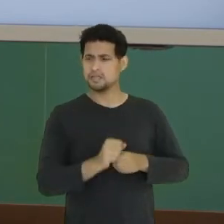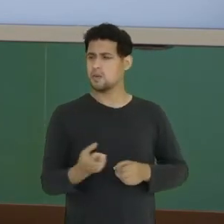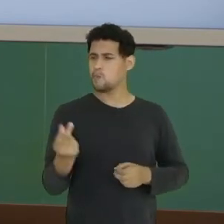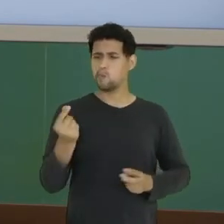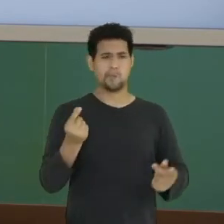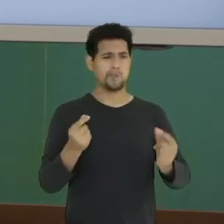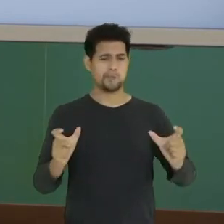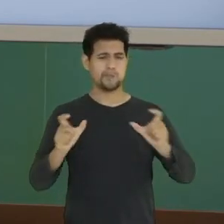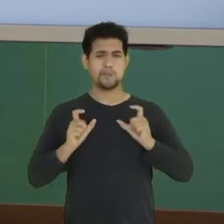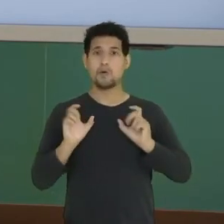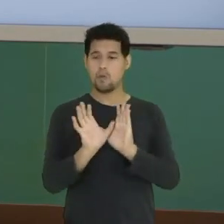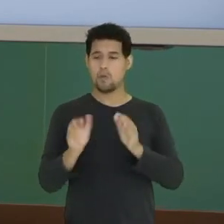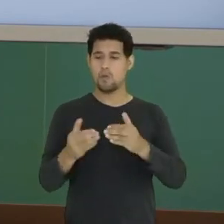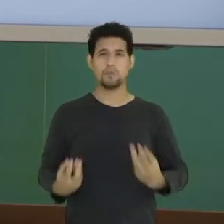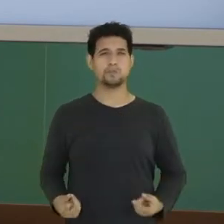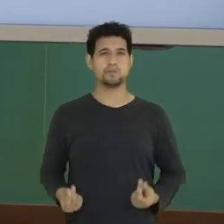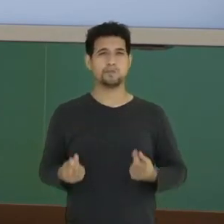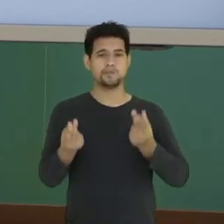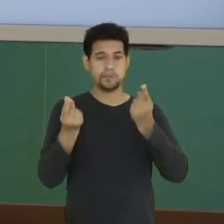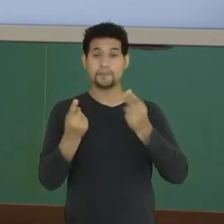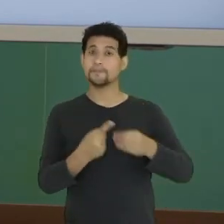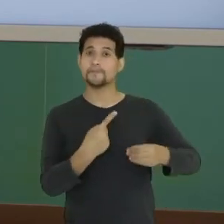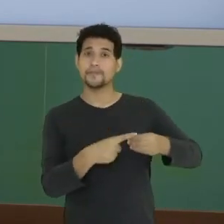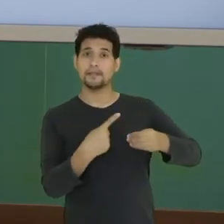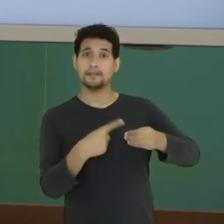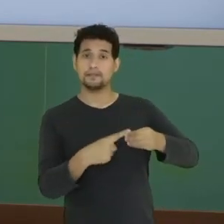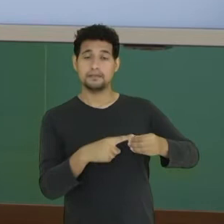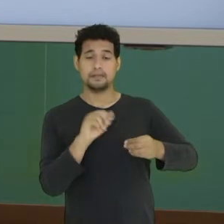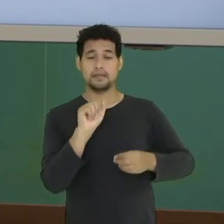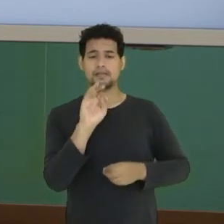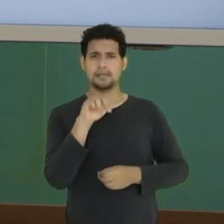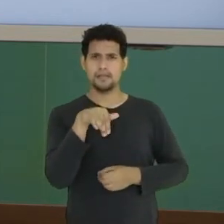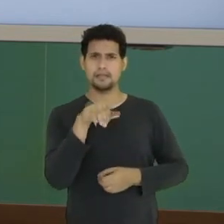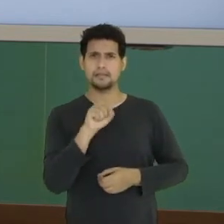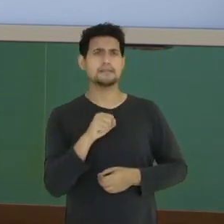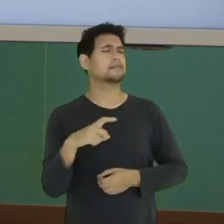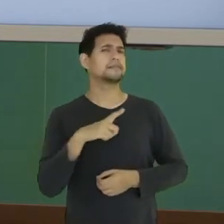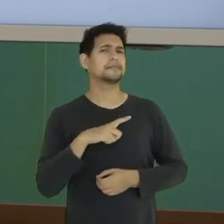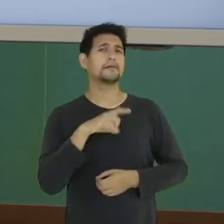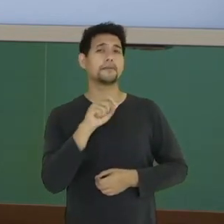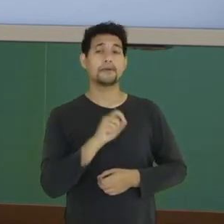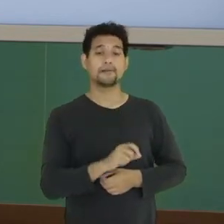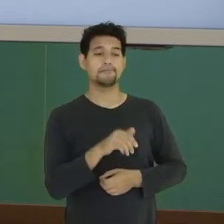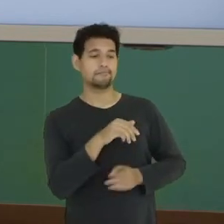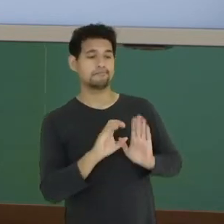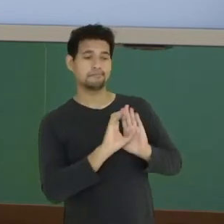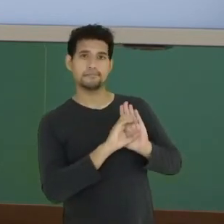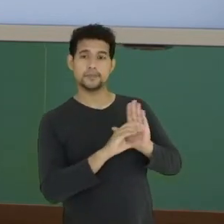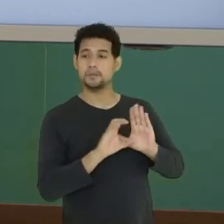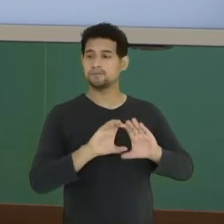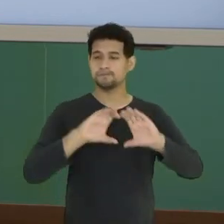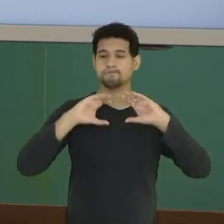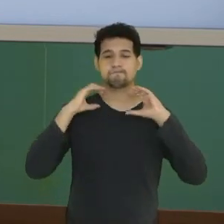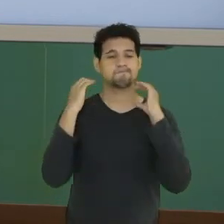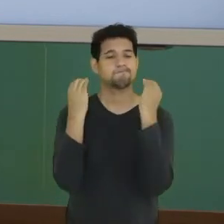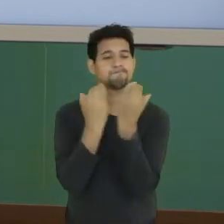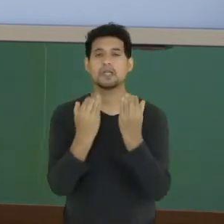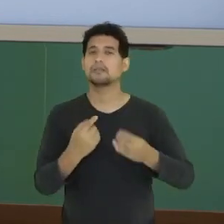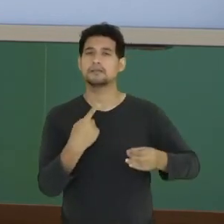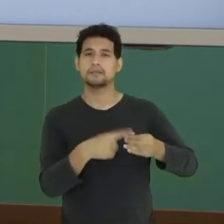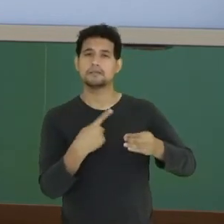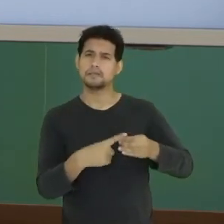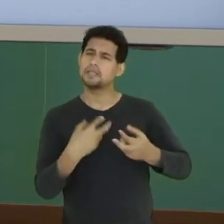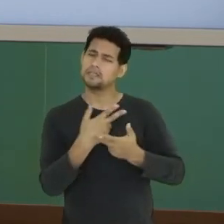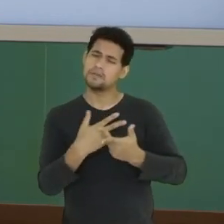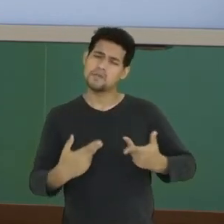uma elite dentro da cidade de Atenas, tá? E eles compunham esse conselho de cidadãos após